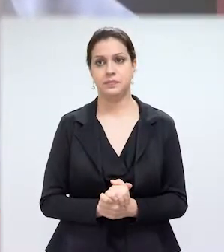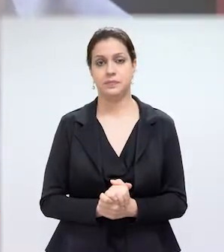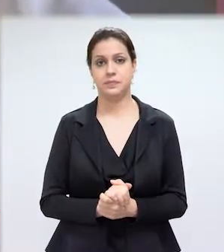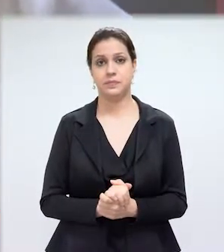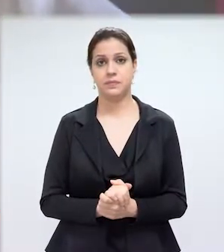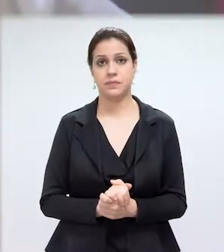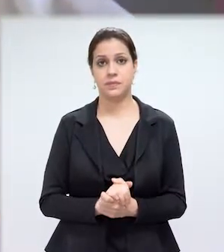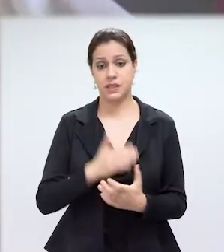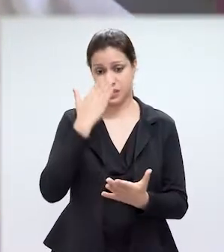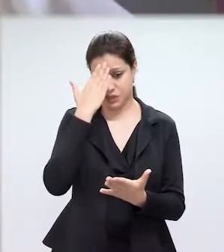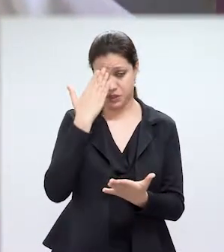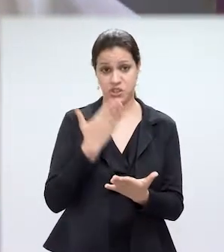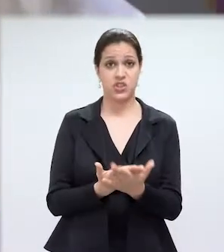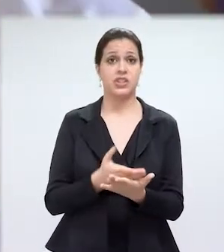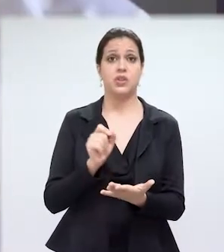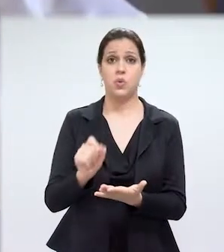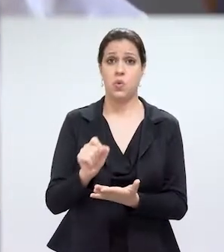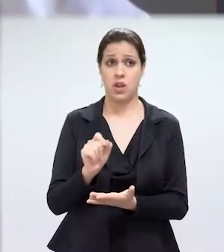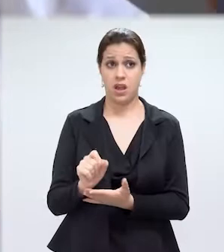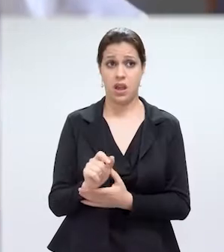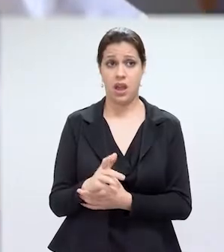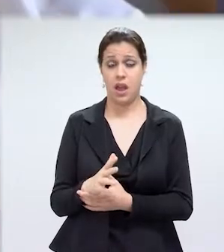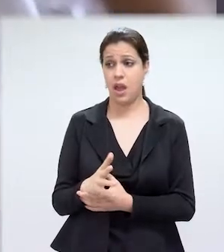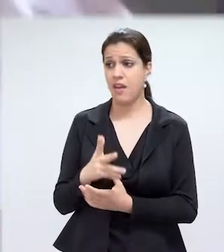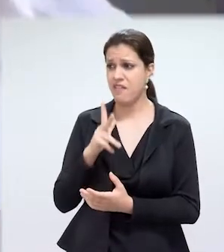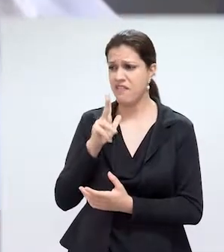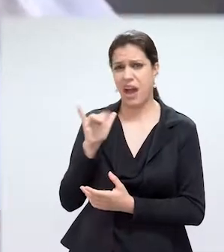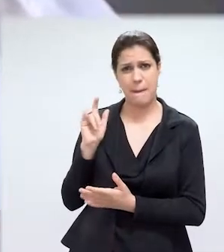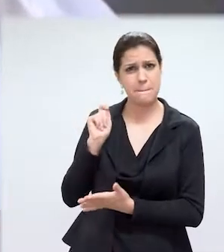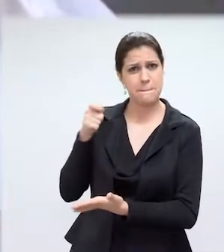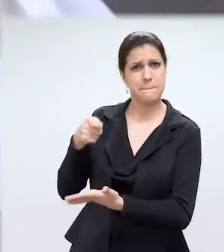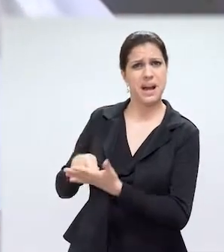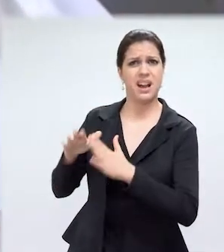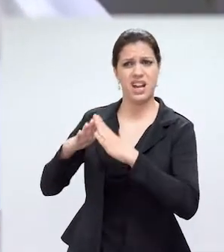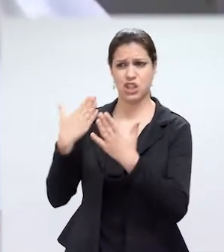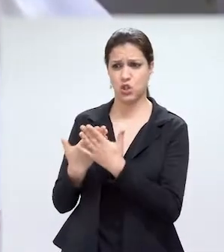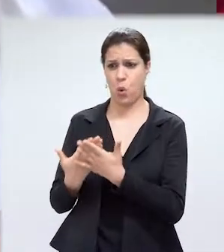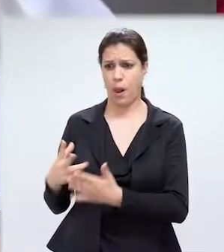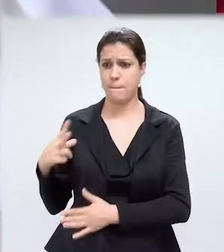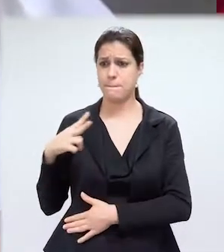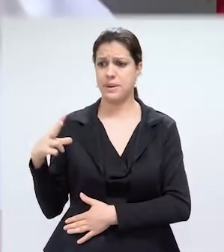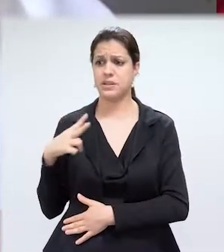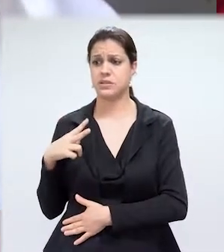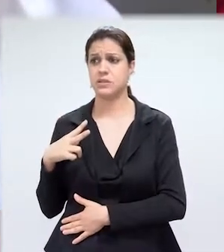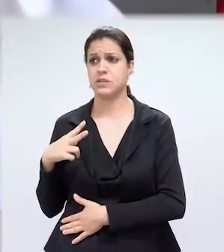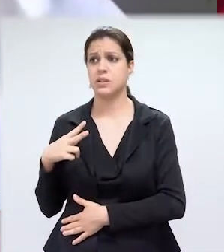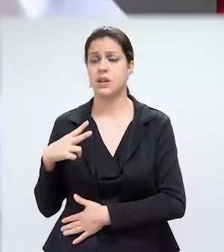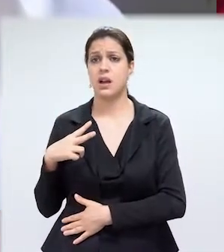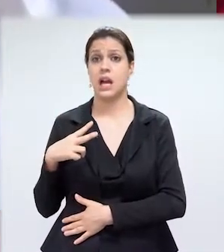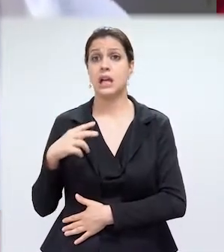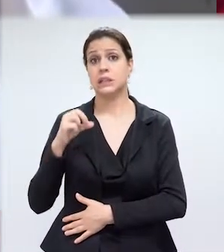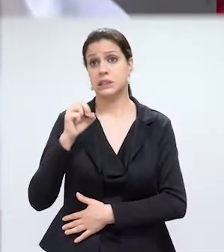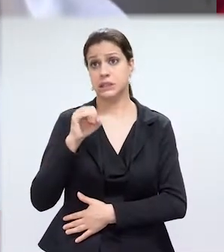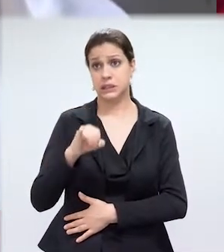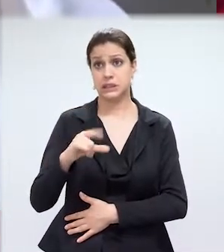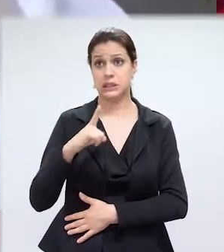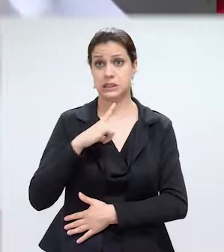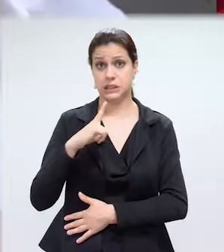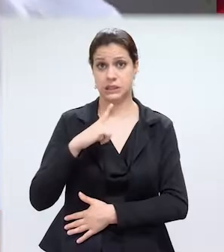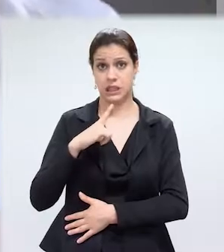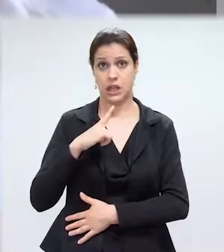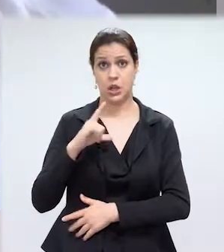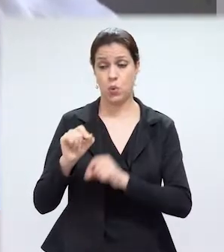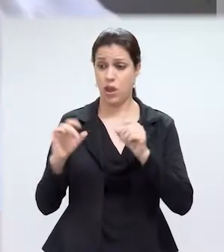revelar uma crença dos pais. Uma crença de que vale a pena eu pagar essa escola